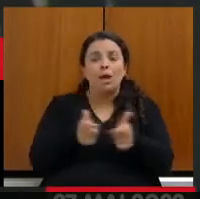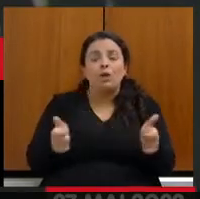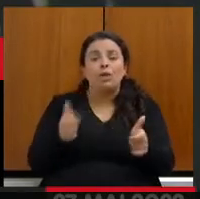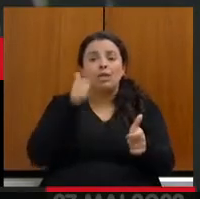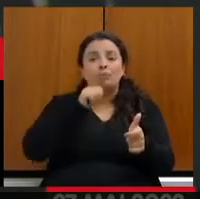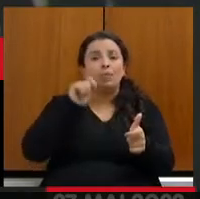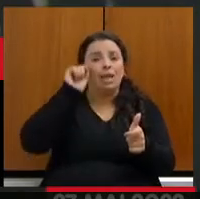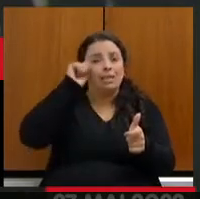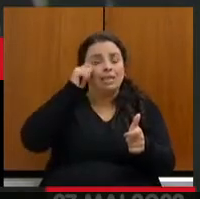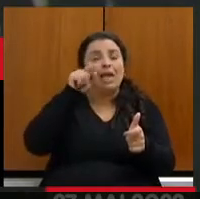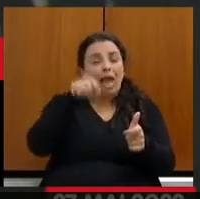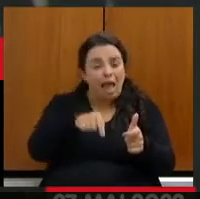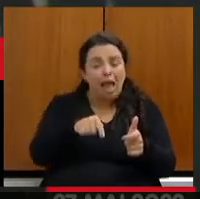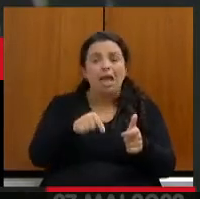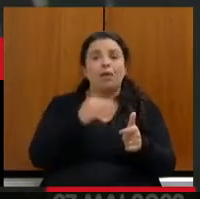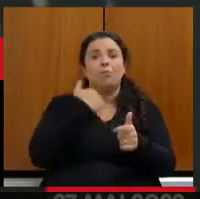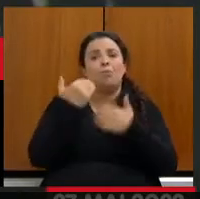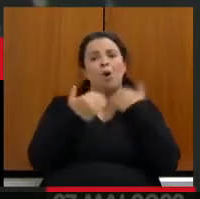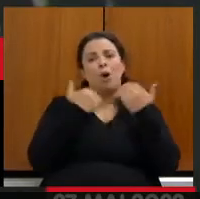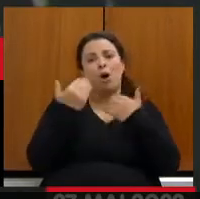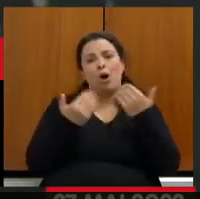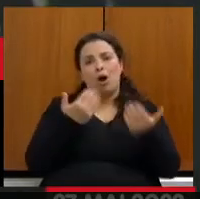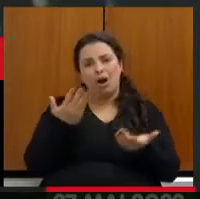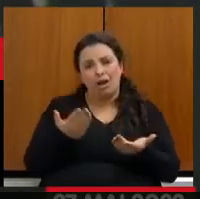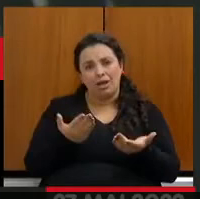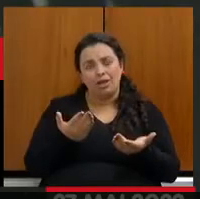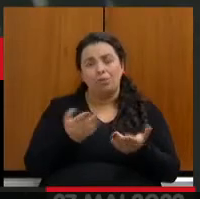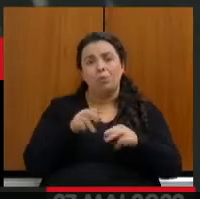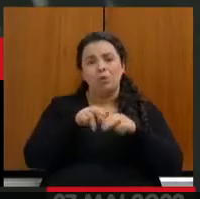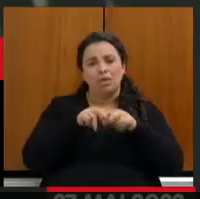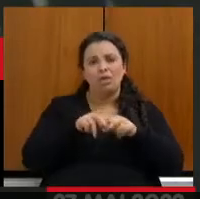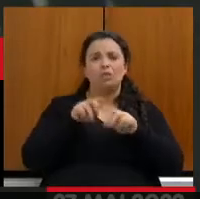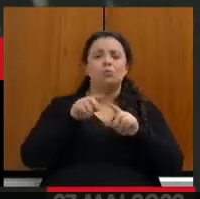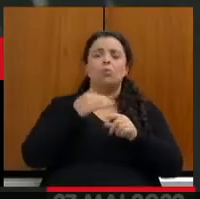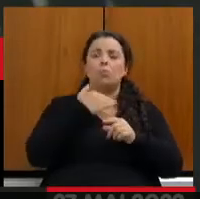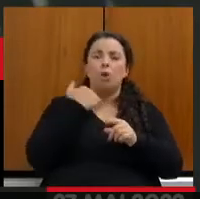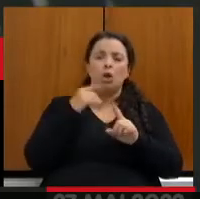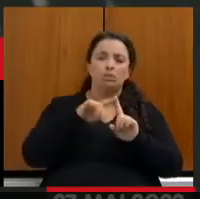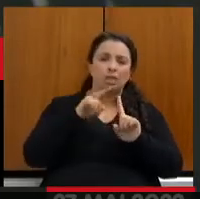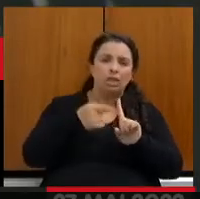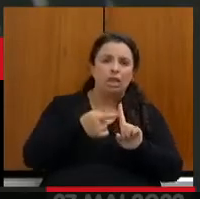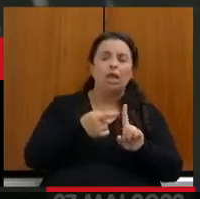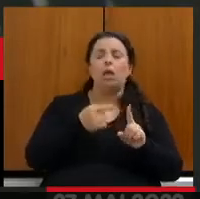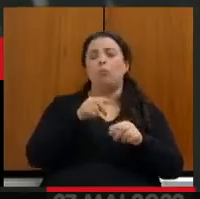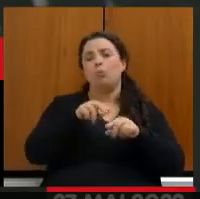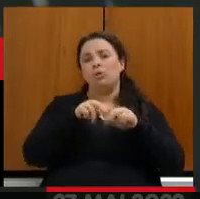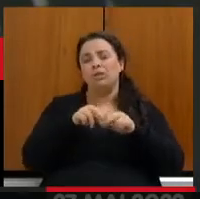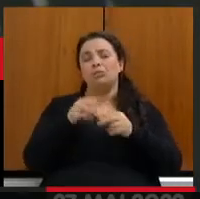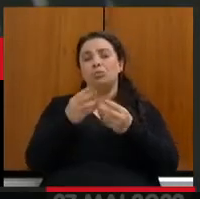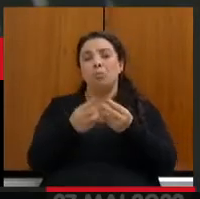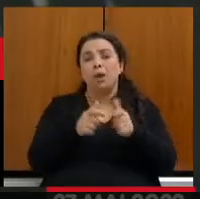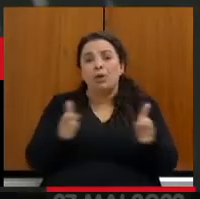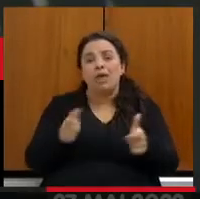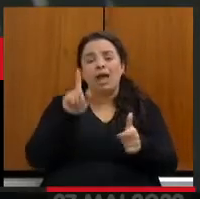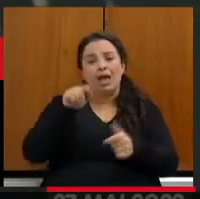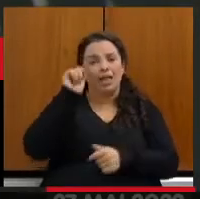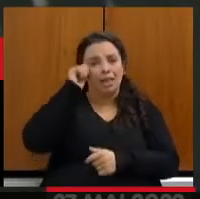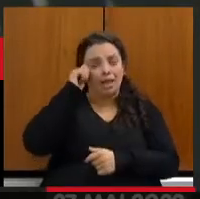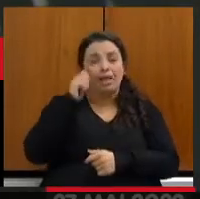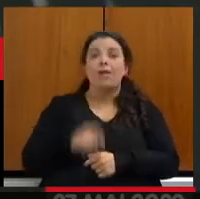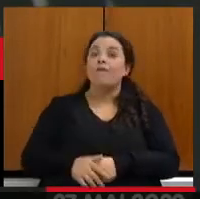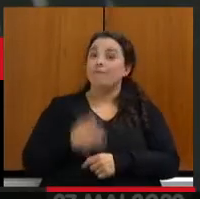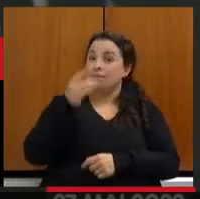que morrem nas periferias seja a maioria dos que morrem ter mortalidade materna vidas negras importam a gente não pode esquecer isso